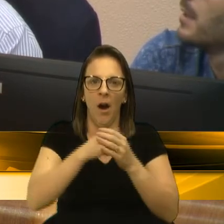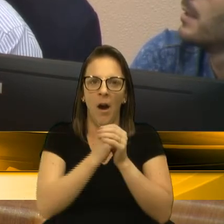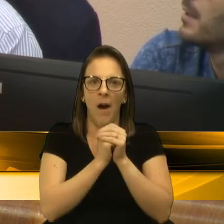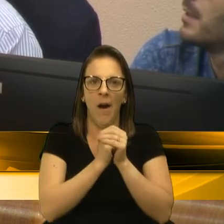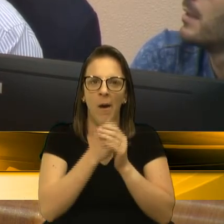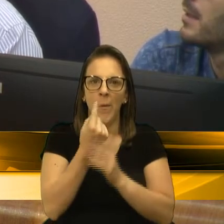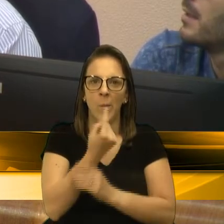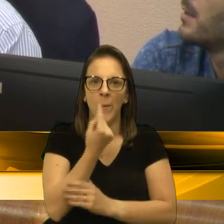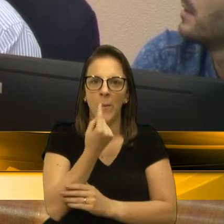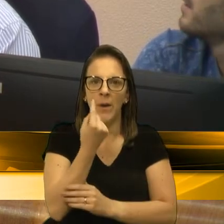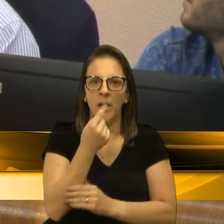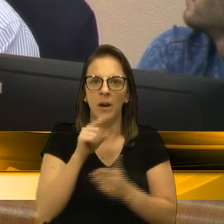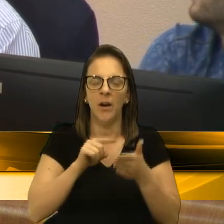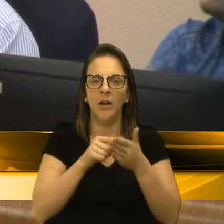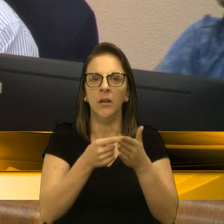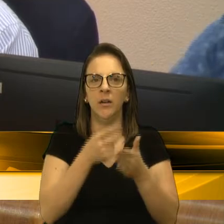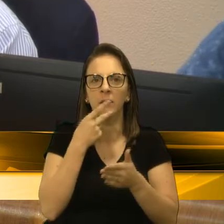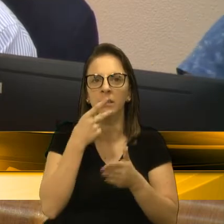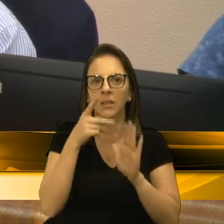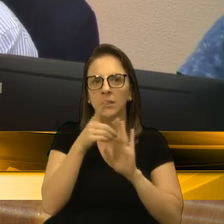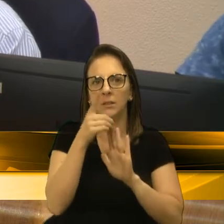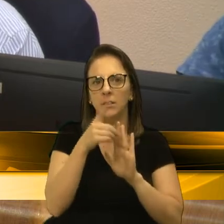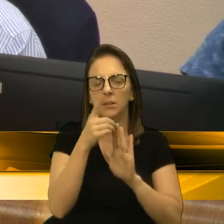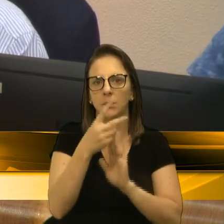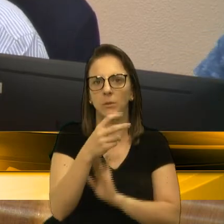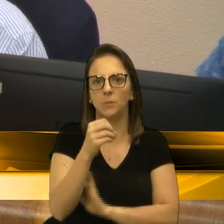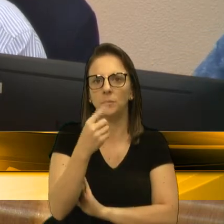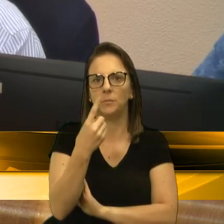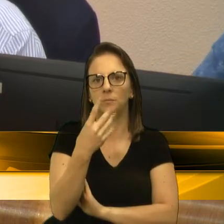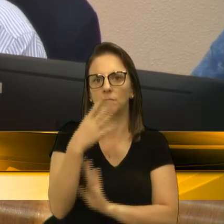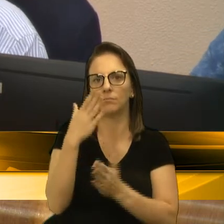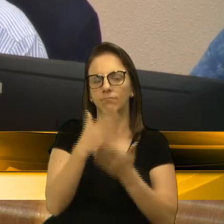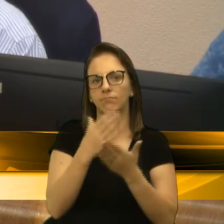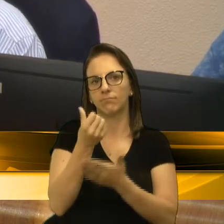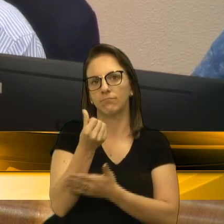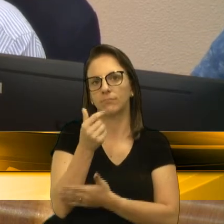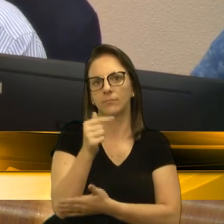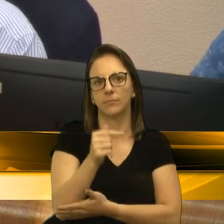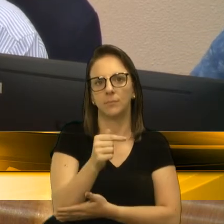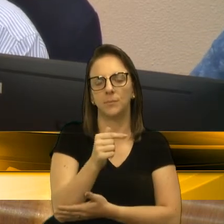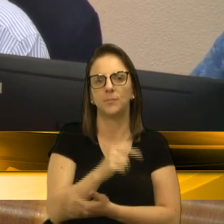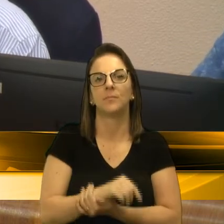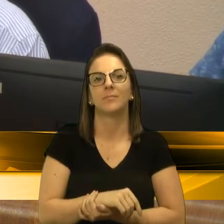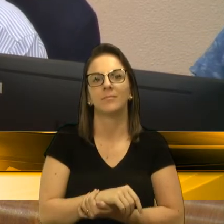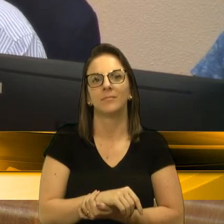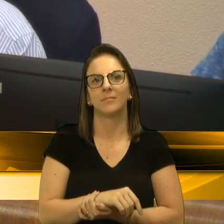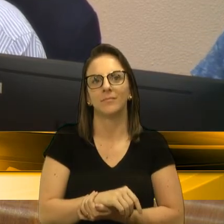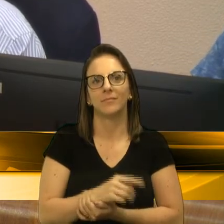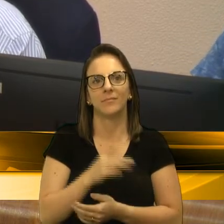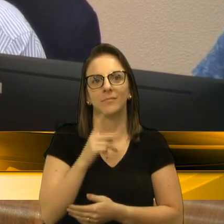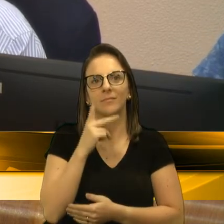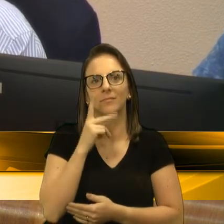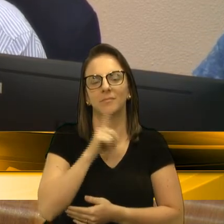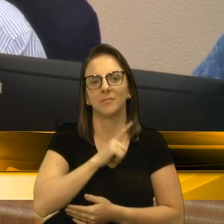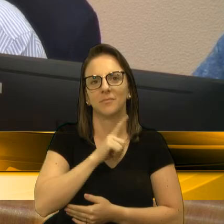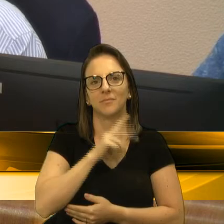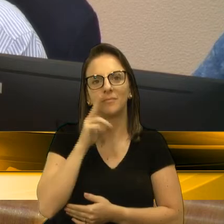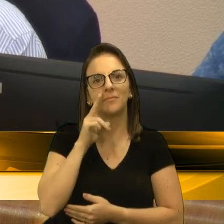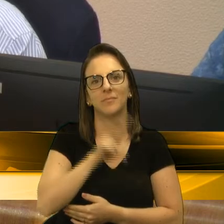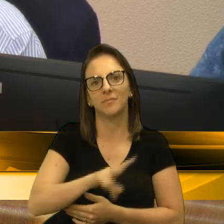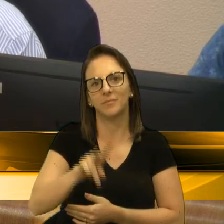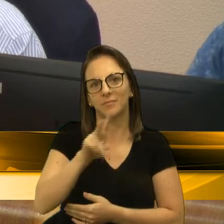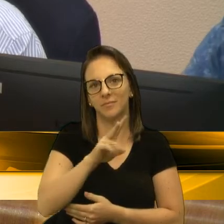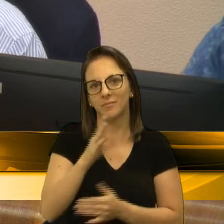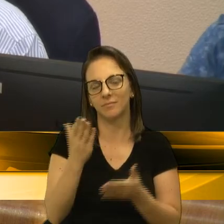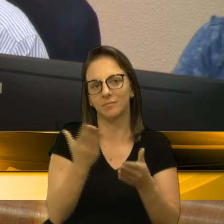pelo decreto 201/67, artigo 5º, inciso 7º. Seja pela visão do Código de Processo Civil do Processo Penal, é